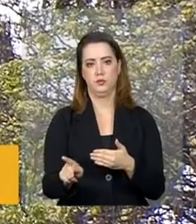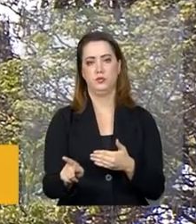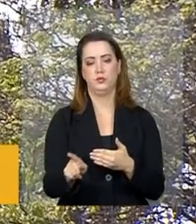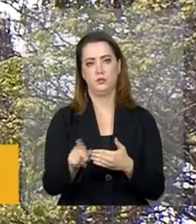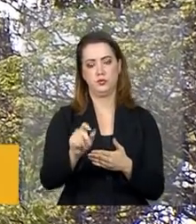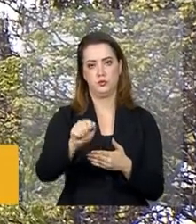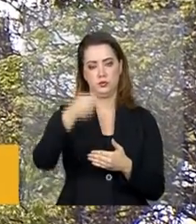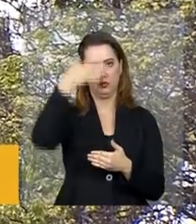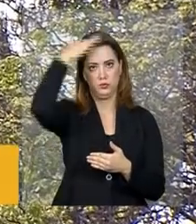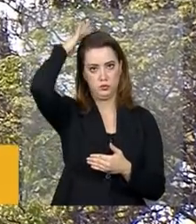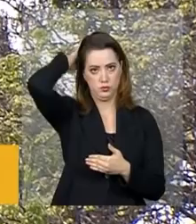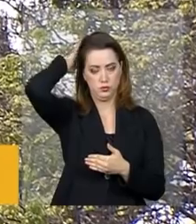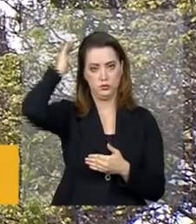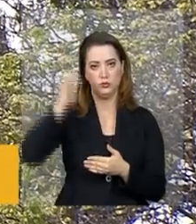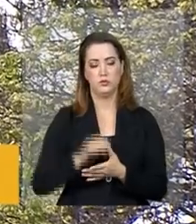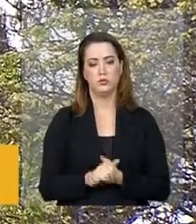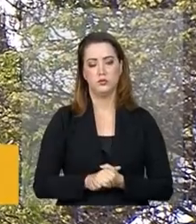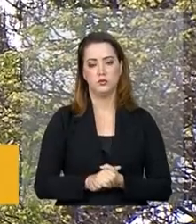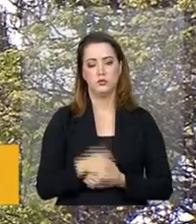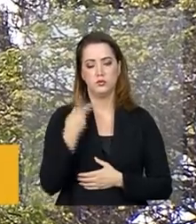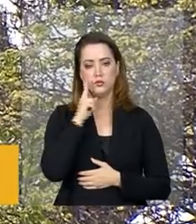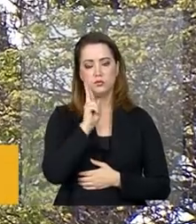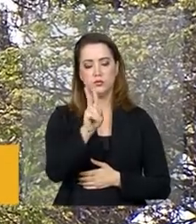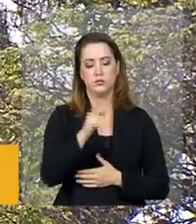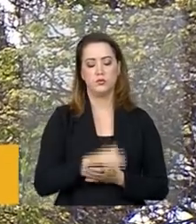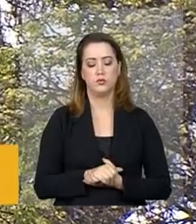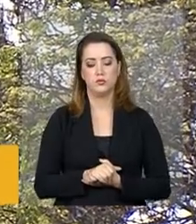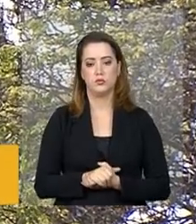palanque onde está o presidente Michel Temer. Vamos acompanhar.